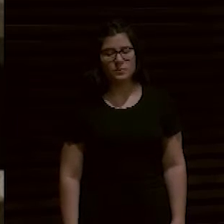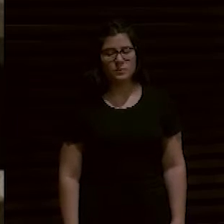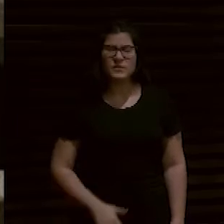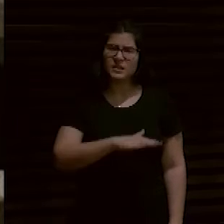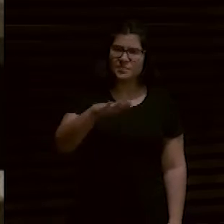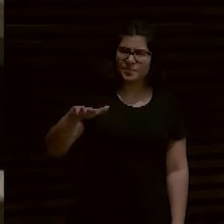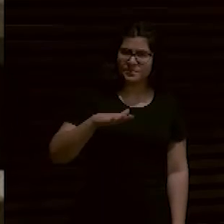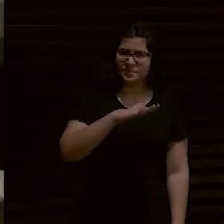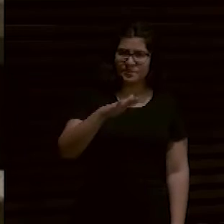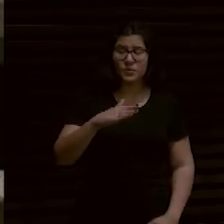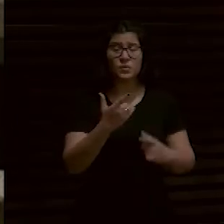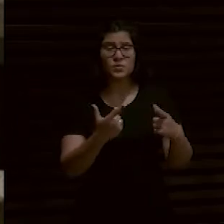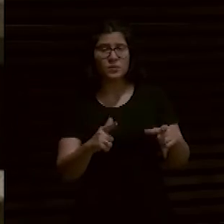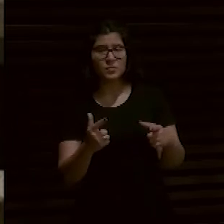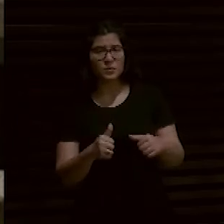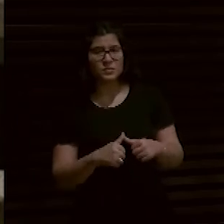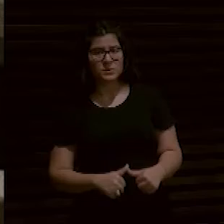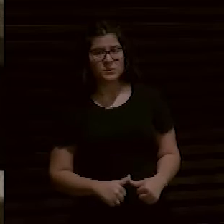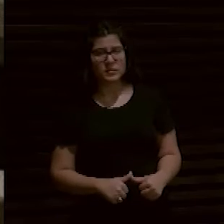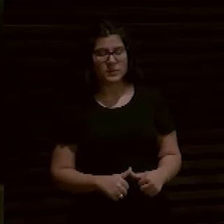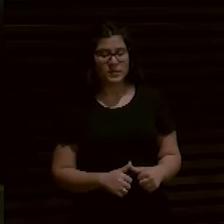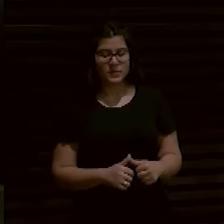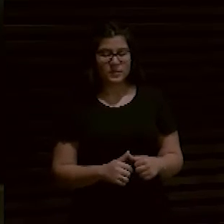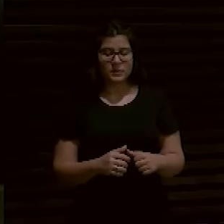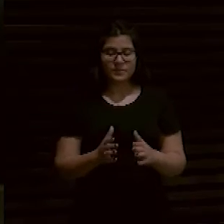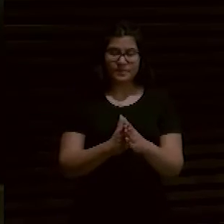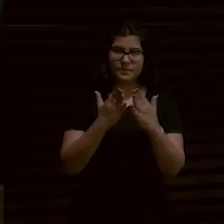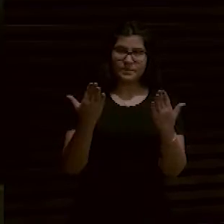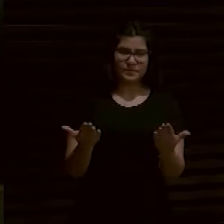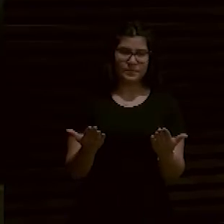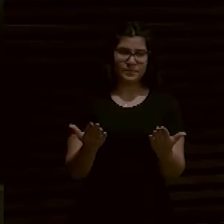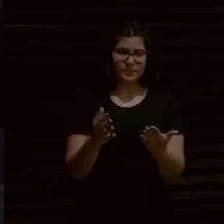situar onde está essa passagem.